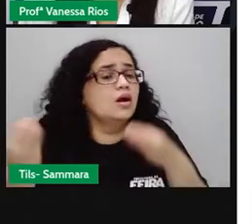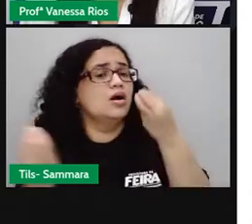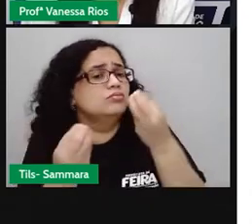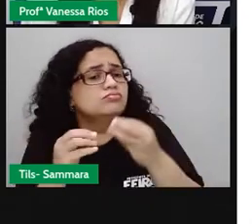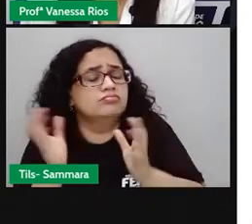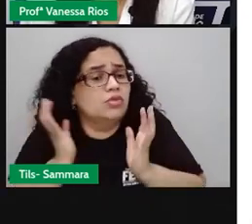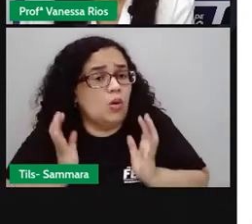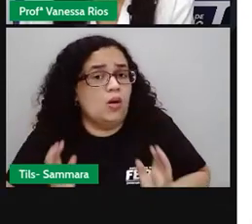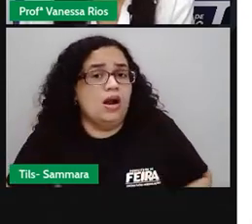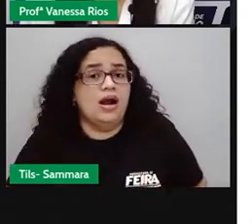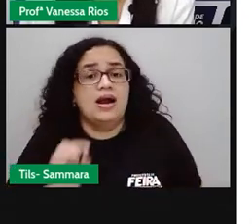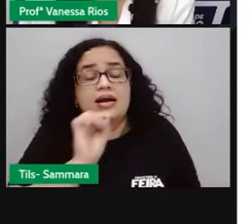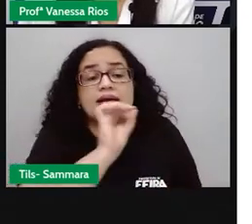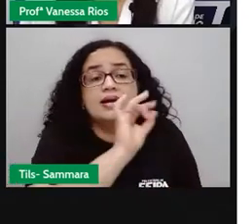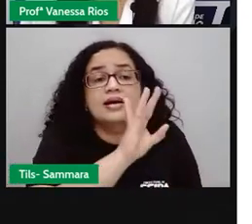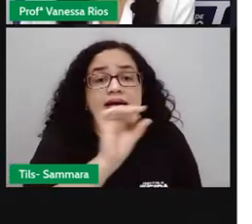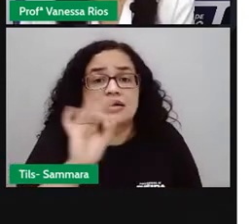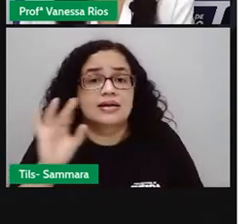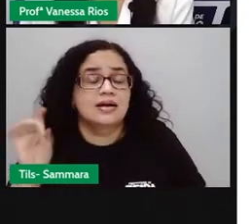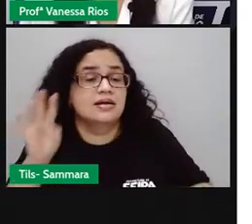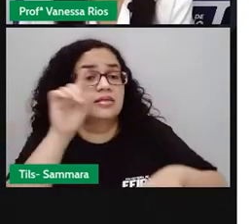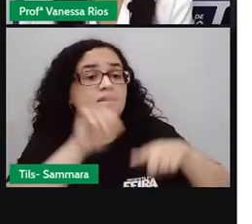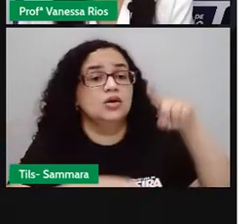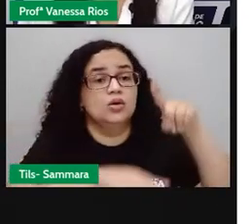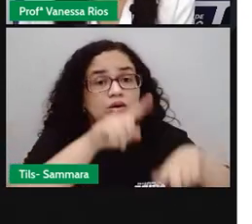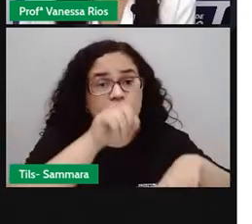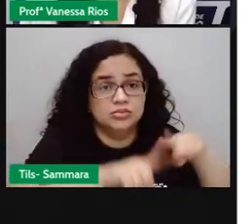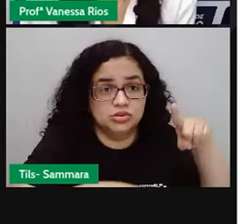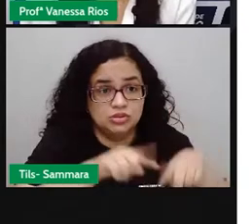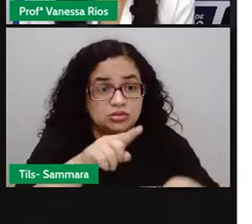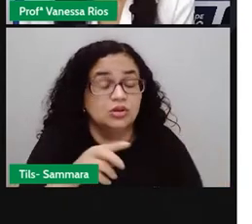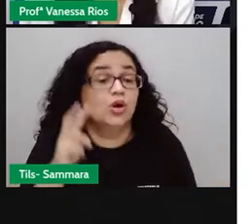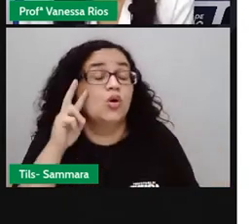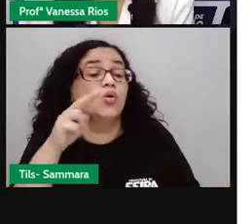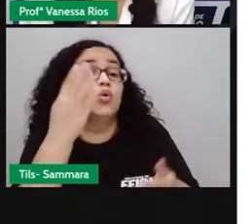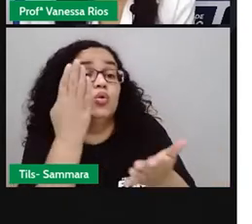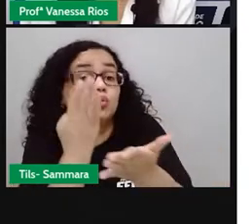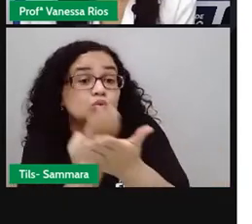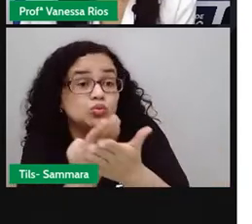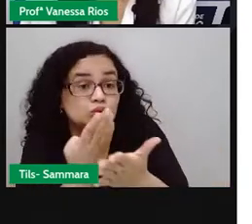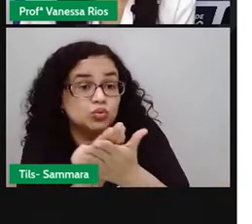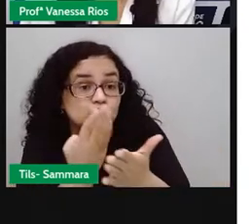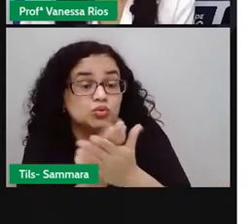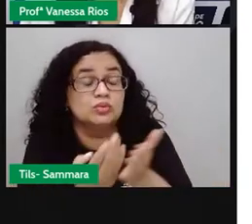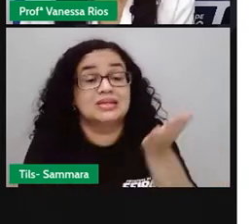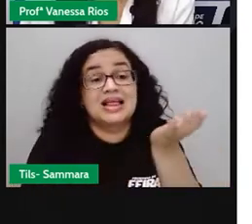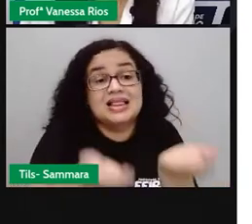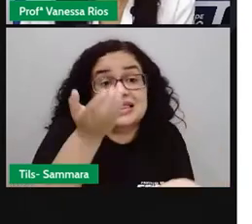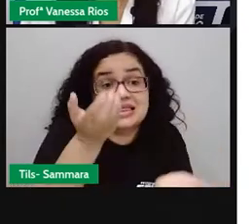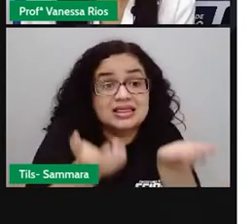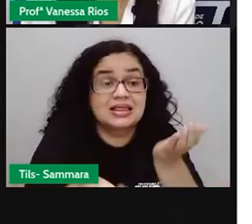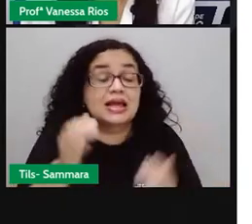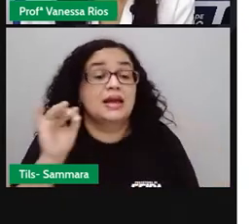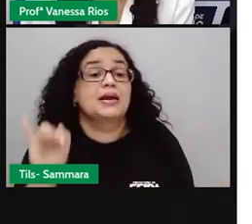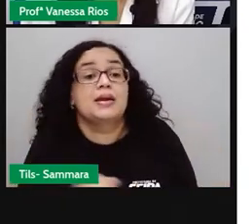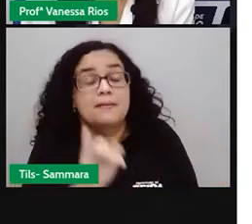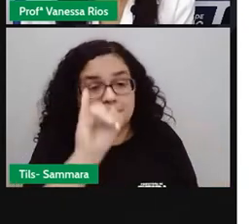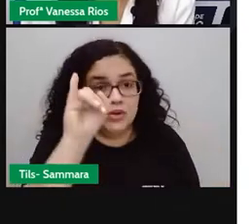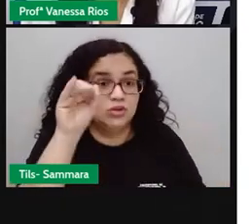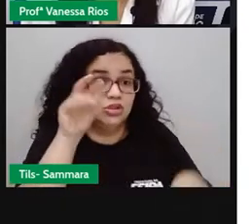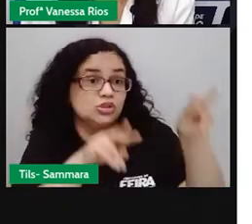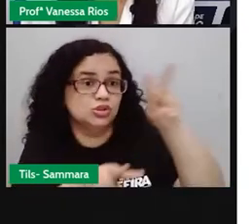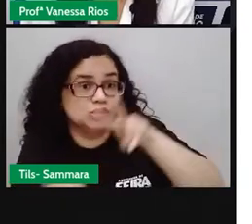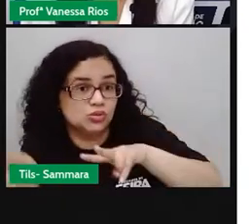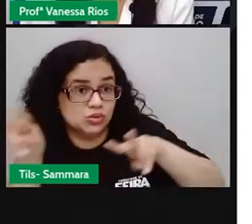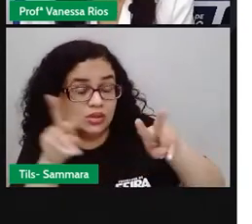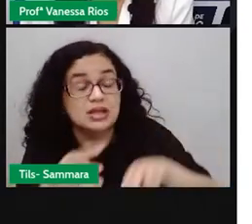Como é que se comportam os objetos? Quando a gente estuda aí sobre densidade, é muito importante a gente observar